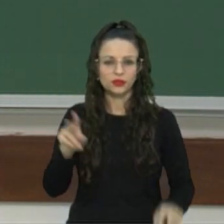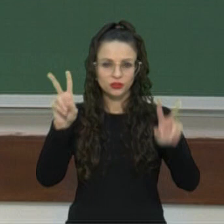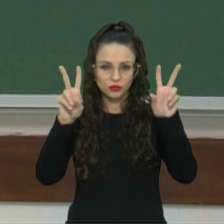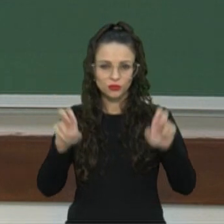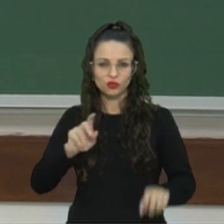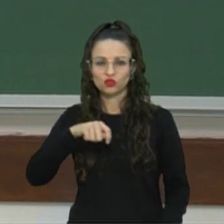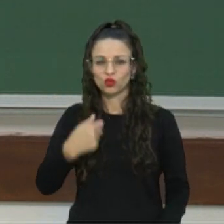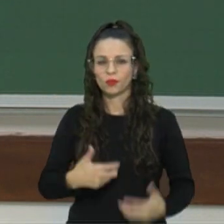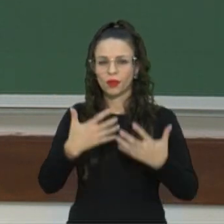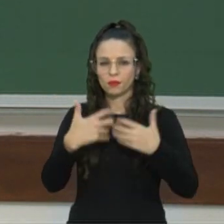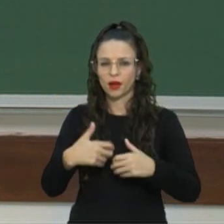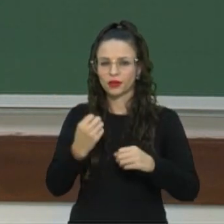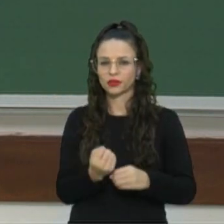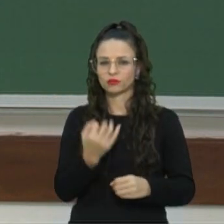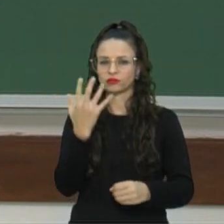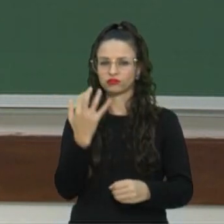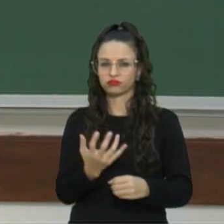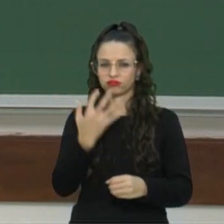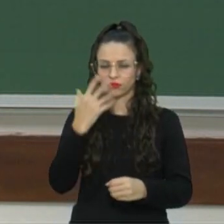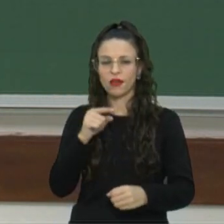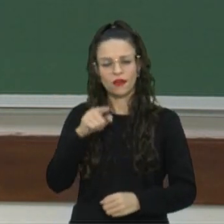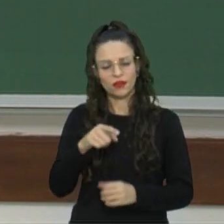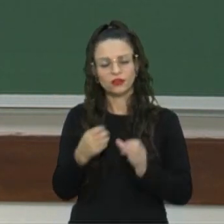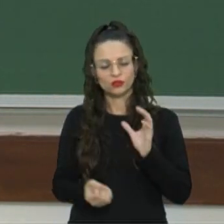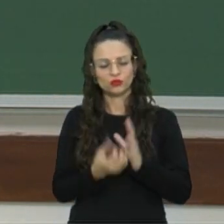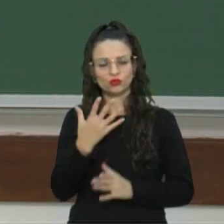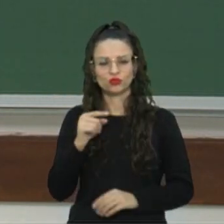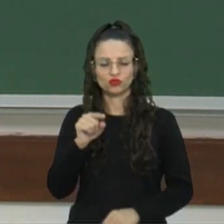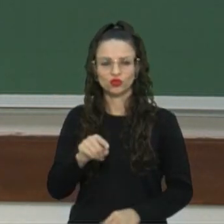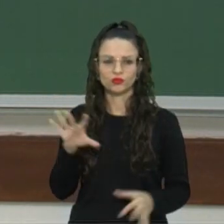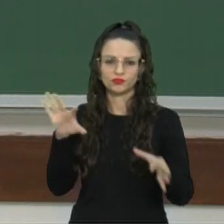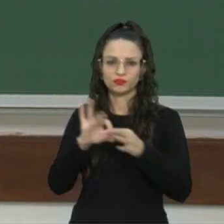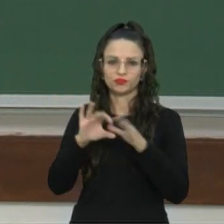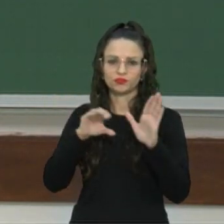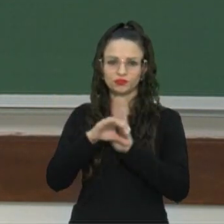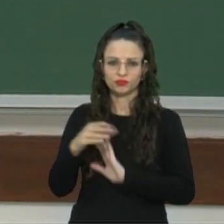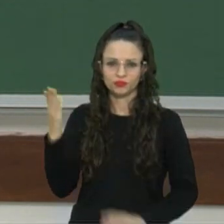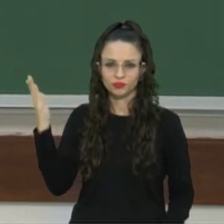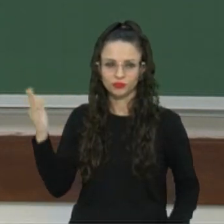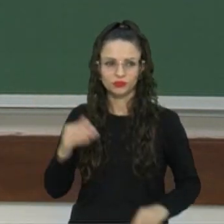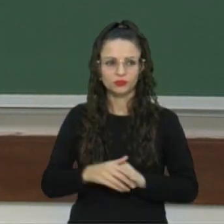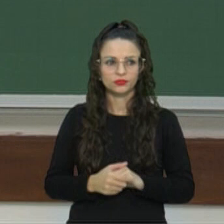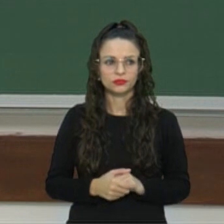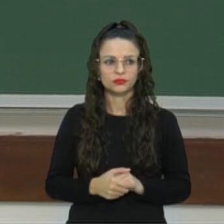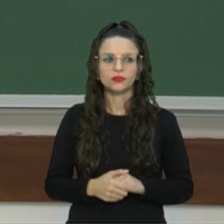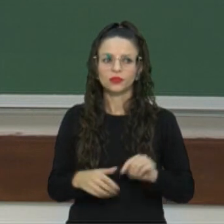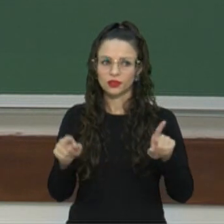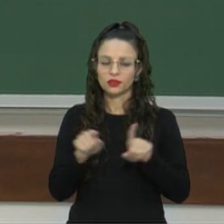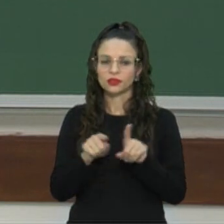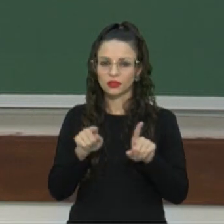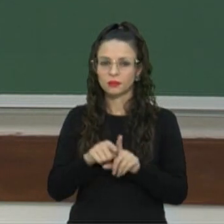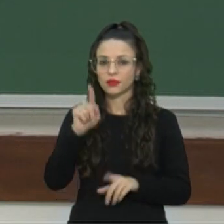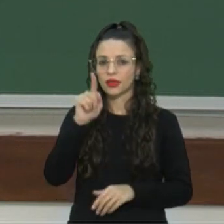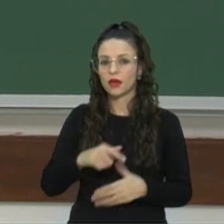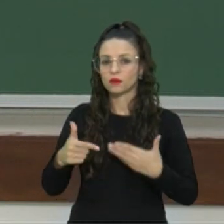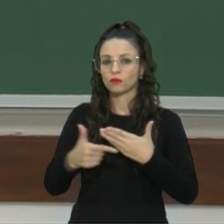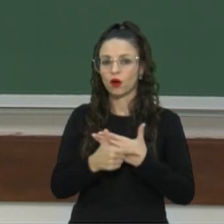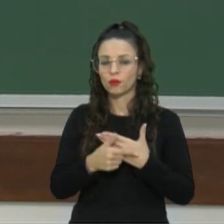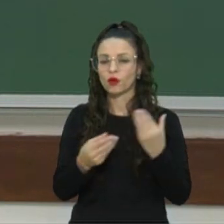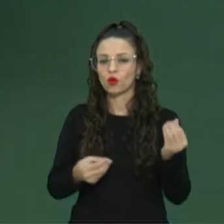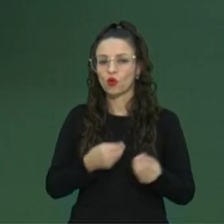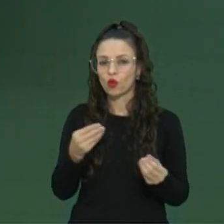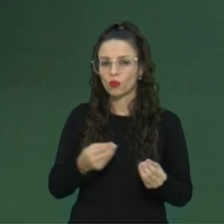máquinas a vapor, que é de onde surgiu essa ideia aí da entropia. E ela também é uma função de estado, ou